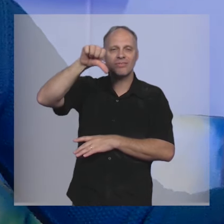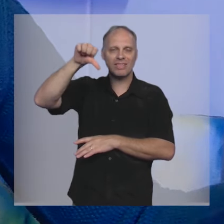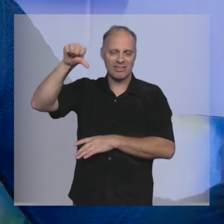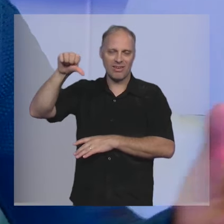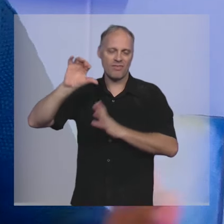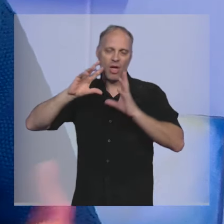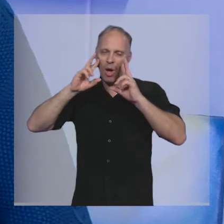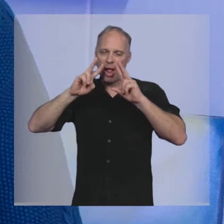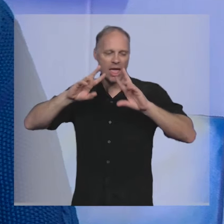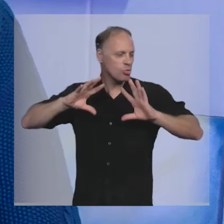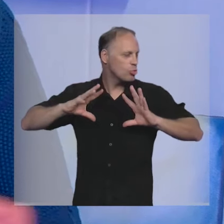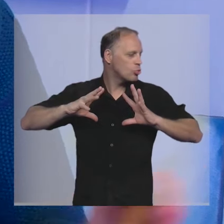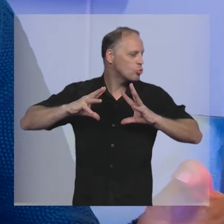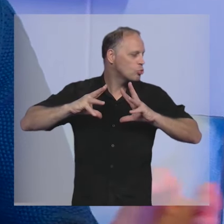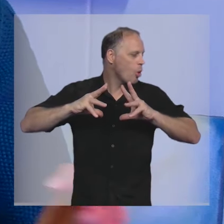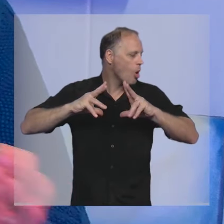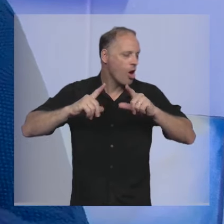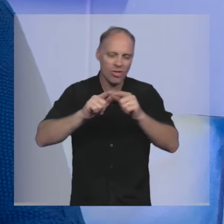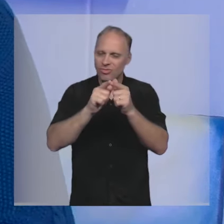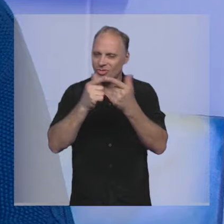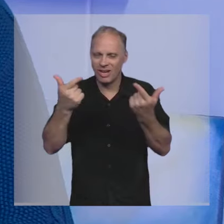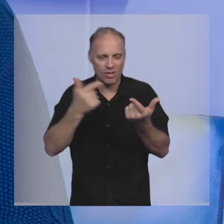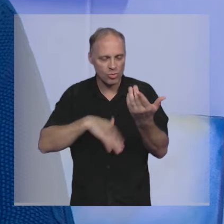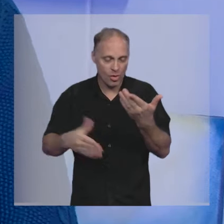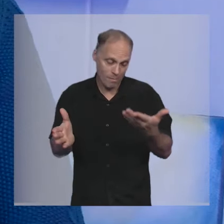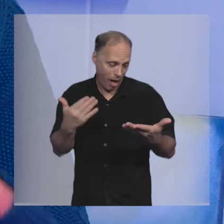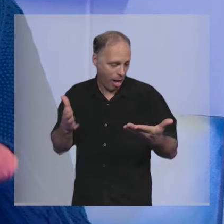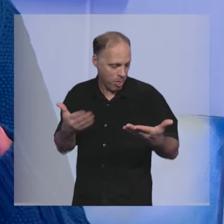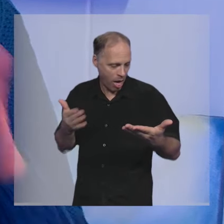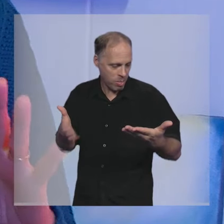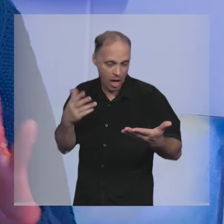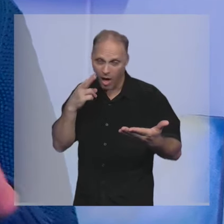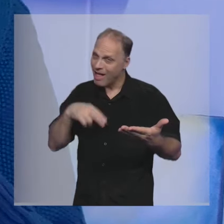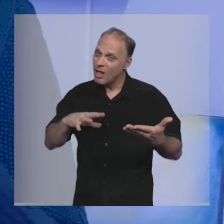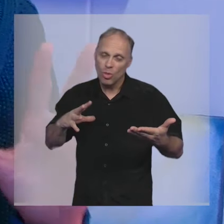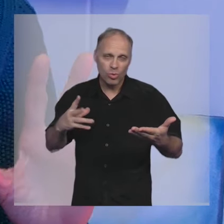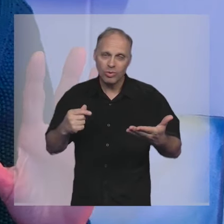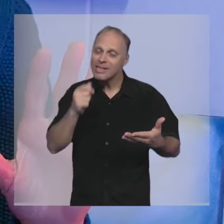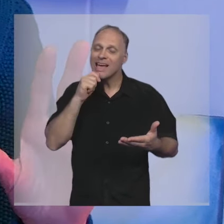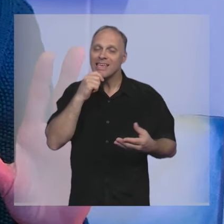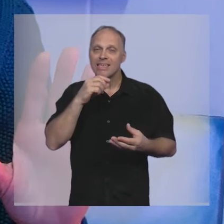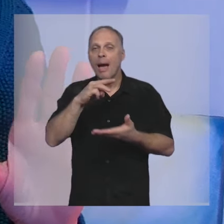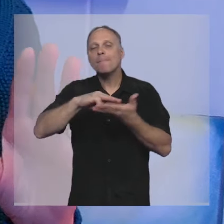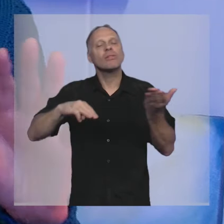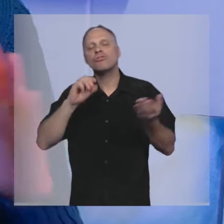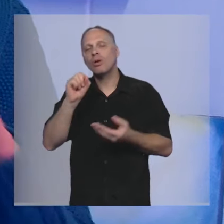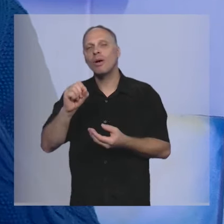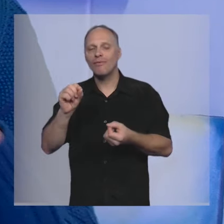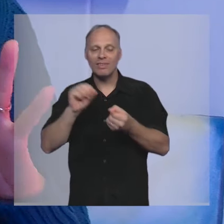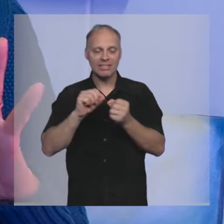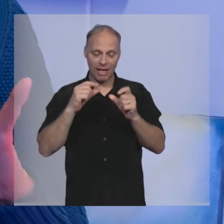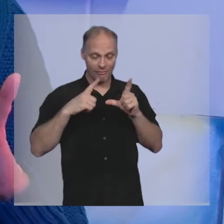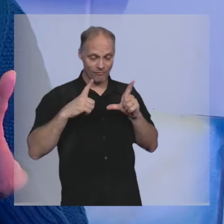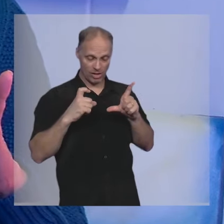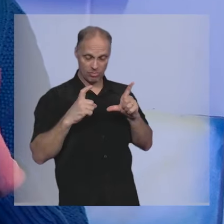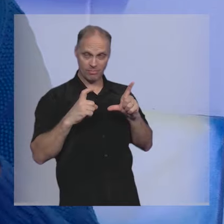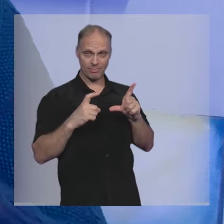olhei todos os jornais, eu folhei eles todos. E aí o método era assim,